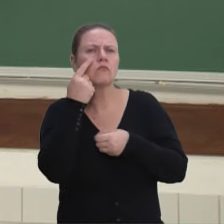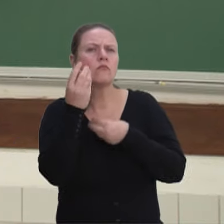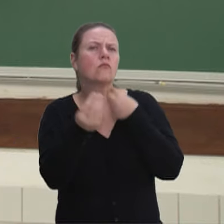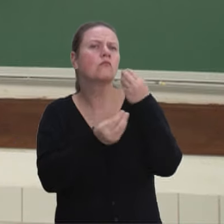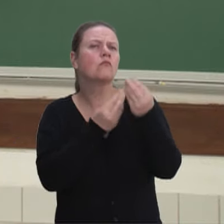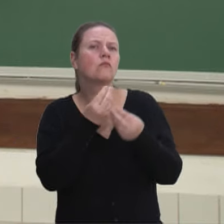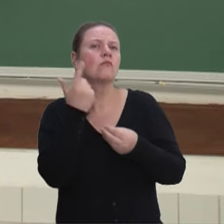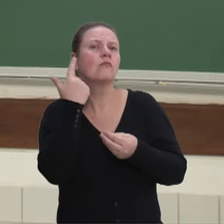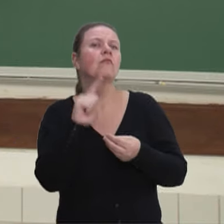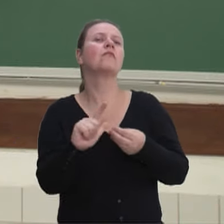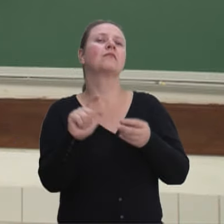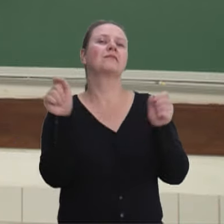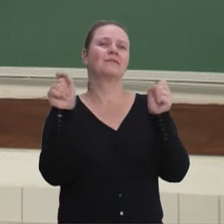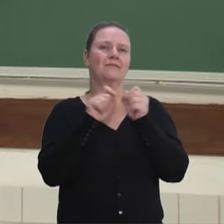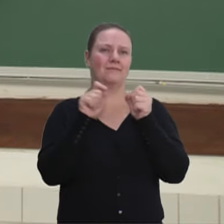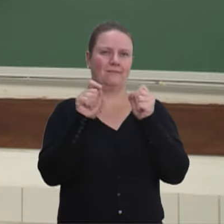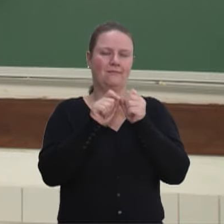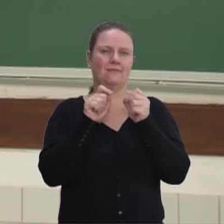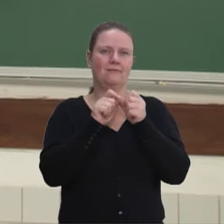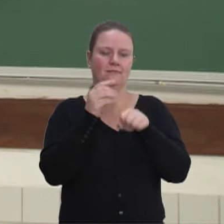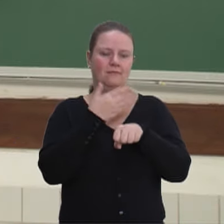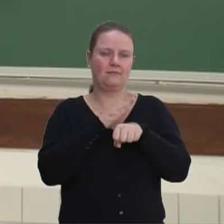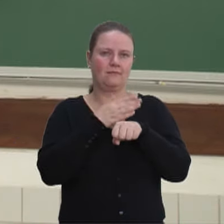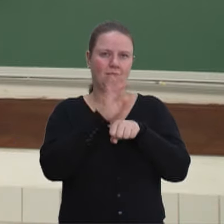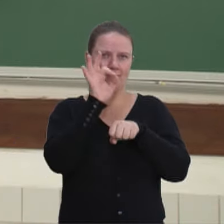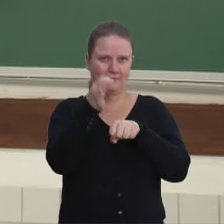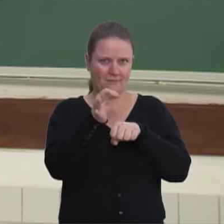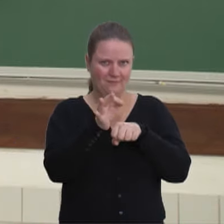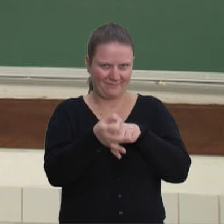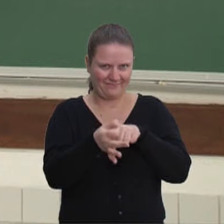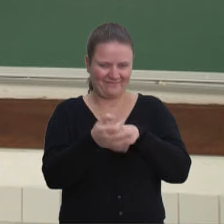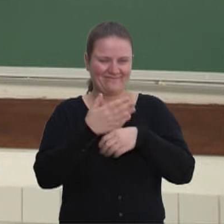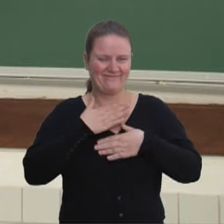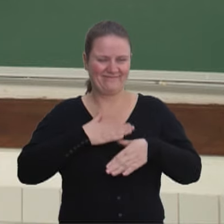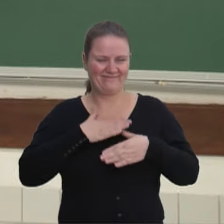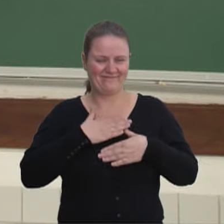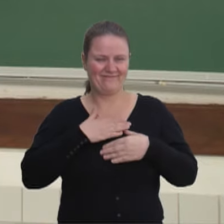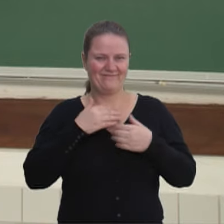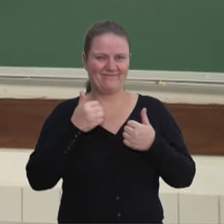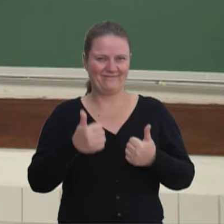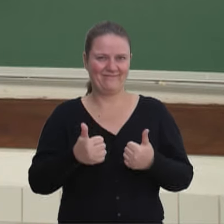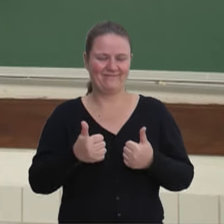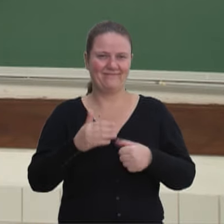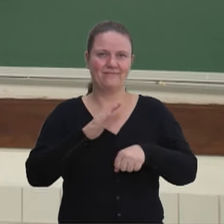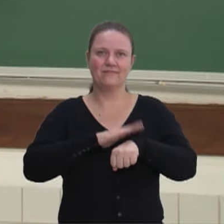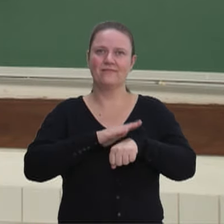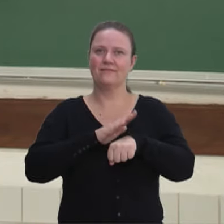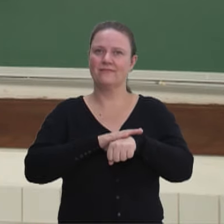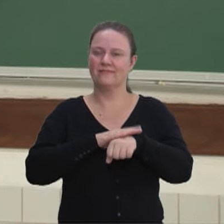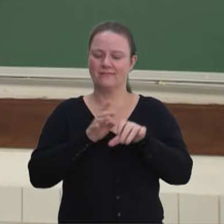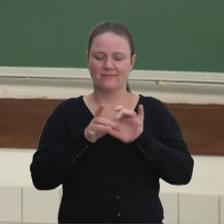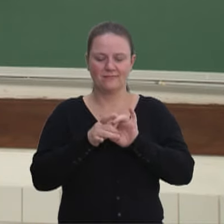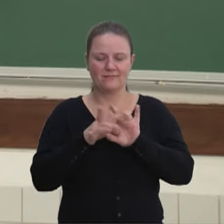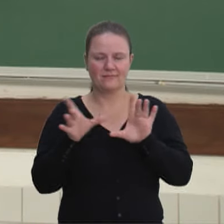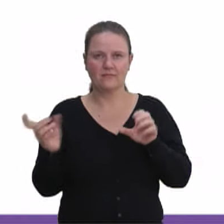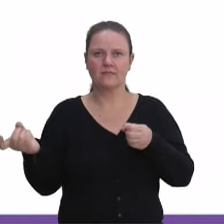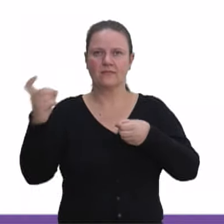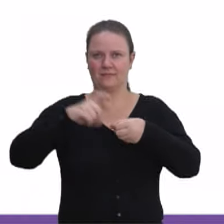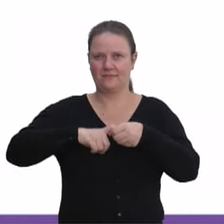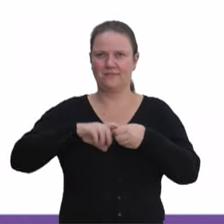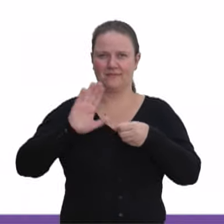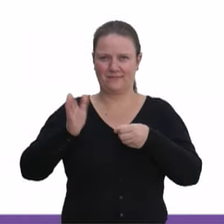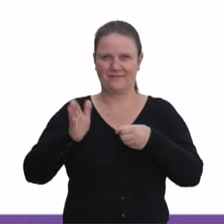vocês conseguiram fazer corretamente. Tranquilo? Então fiquem aí fazendo e a gente retorna.